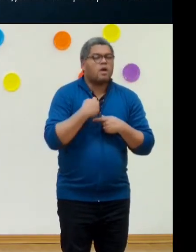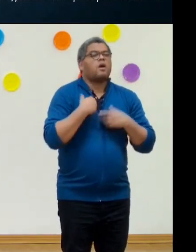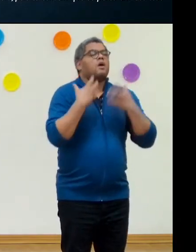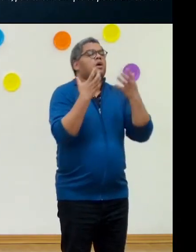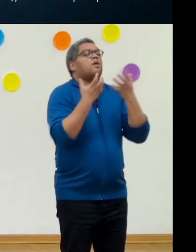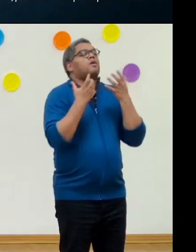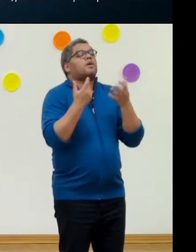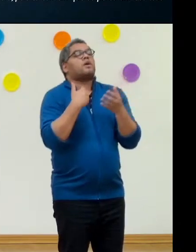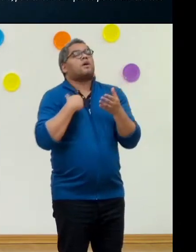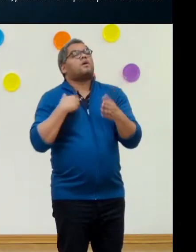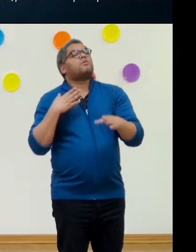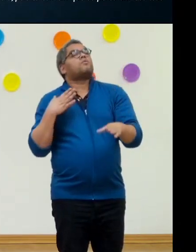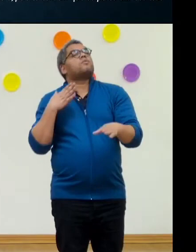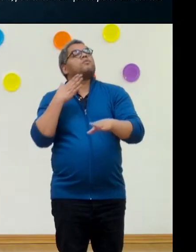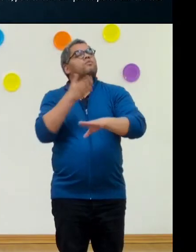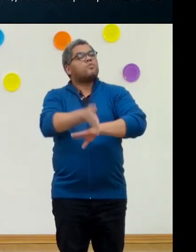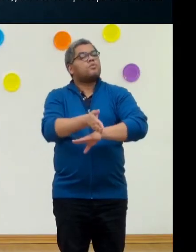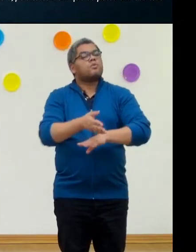vou fazer.